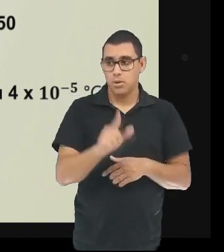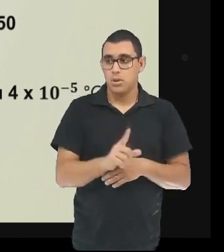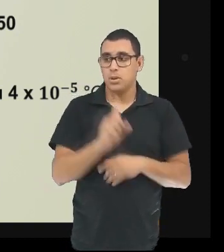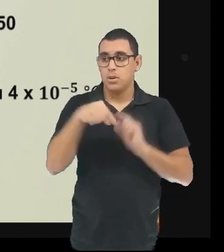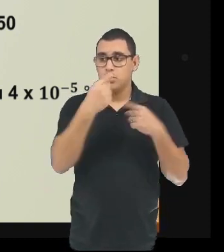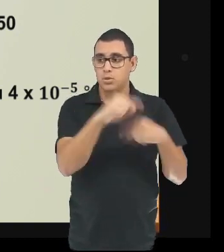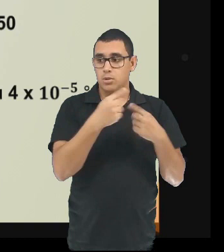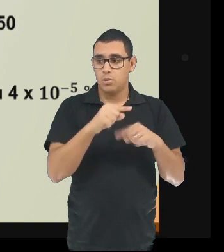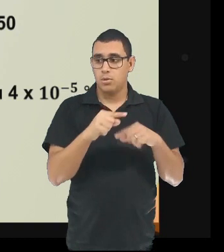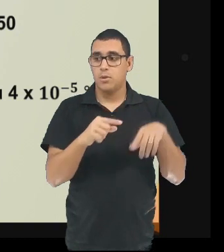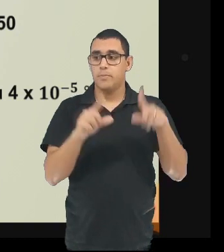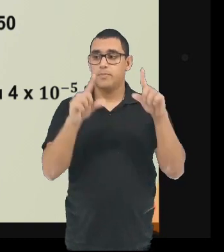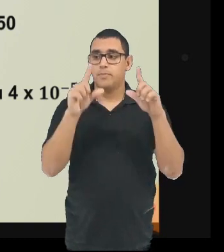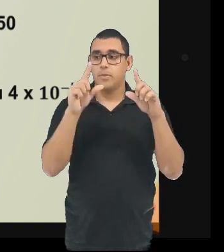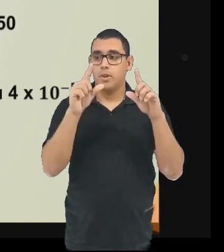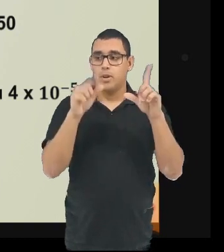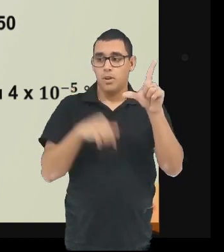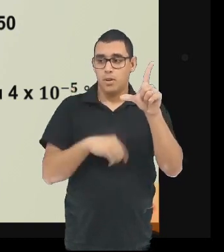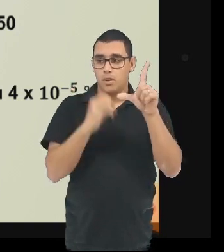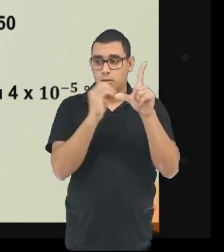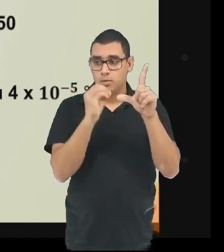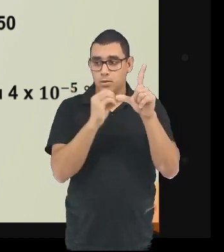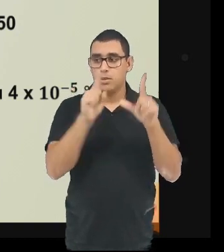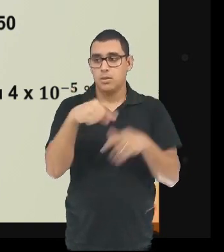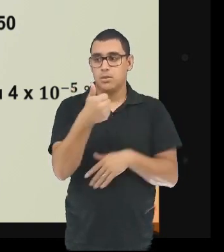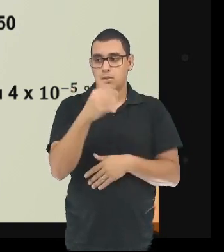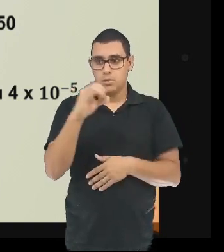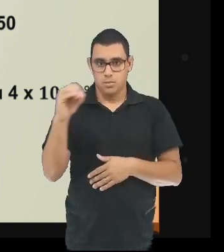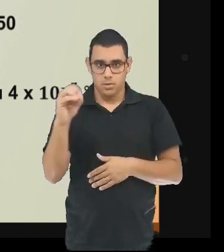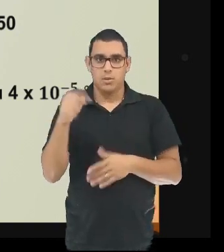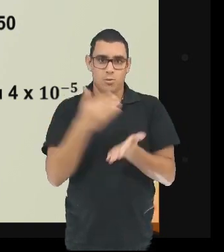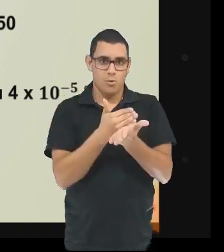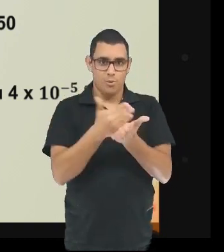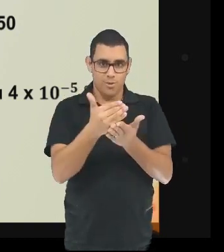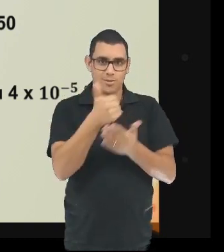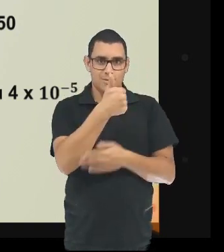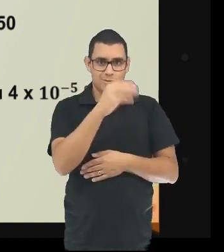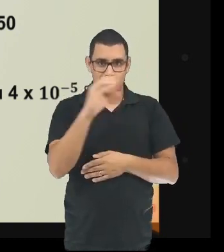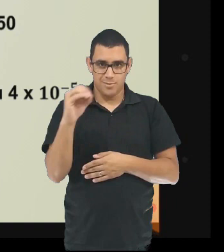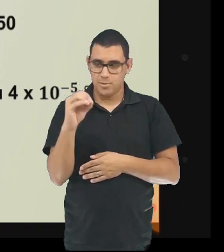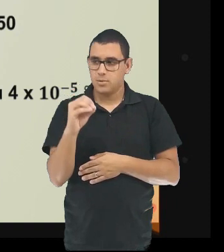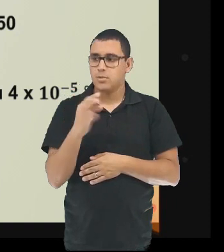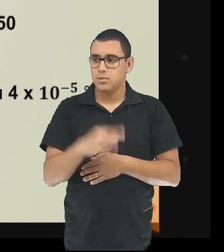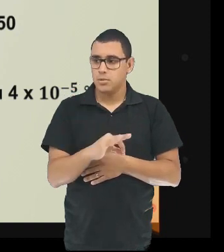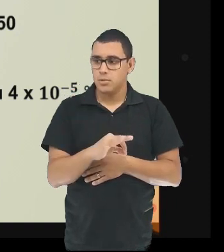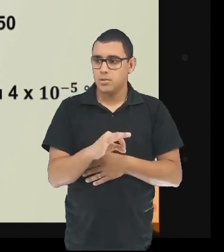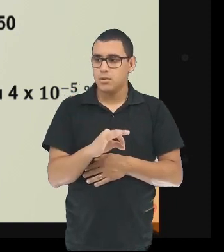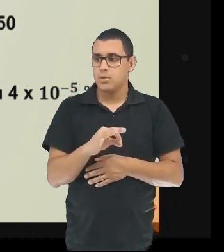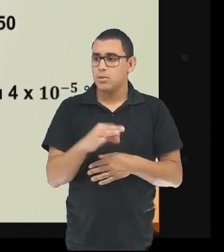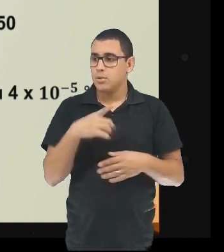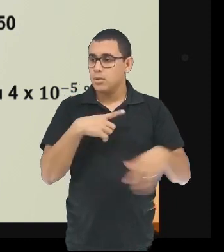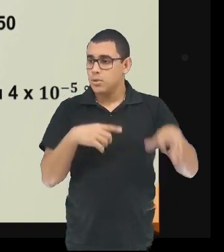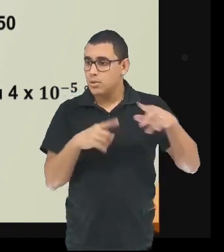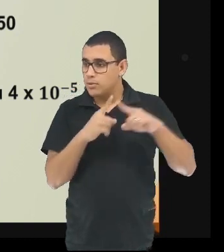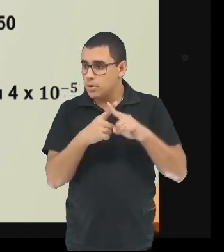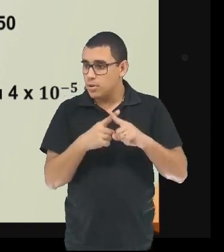a questão está tentando encontrar. E a variação de temperatura foi de temperatura final 50